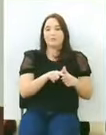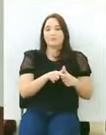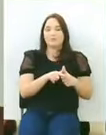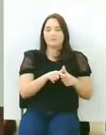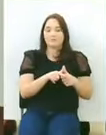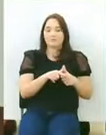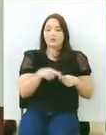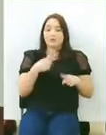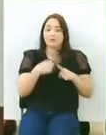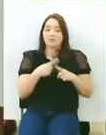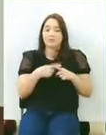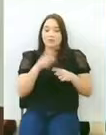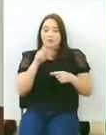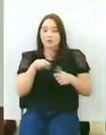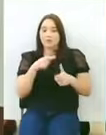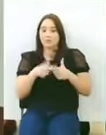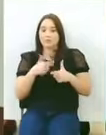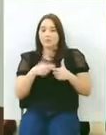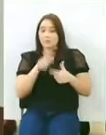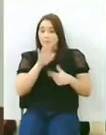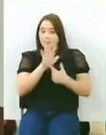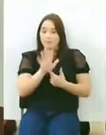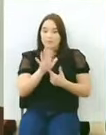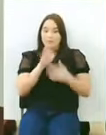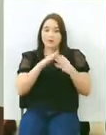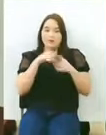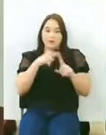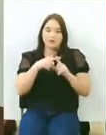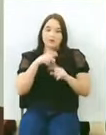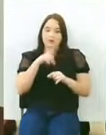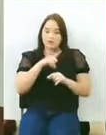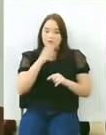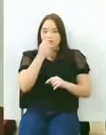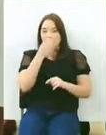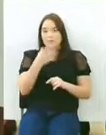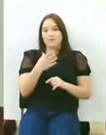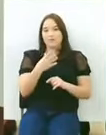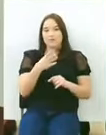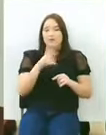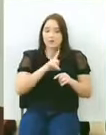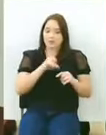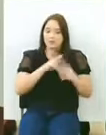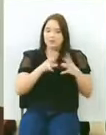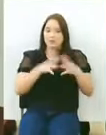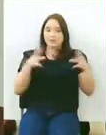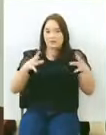administrar. Porque são problemas que mostram que a igreja está indo bem.